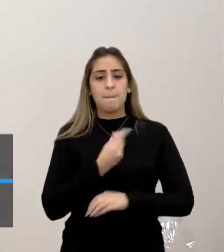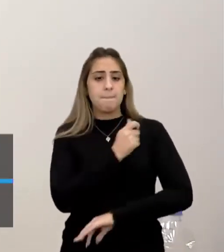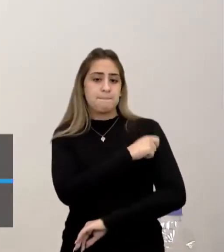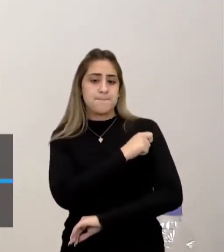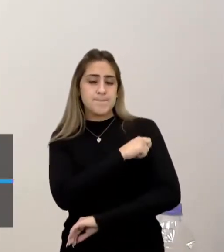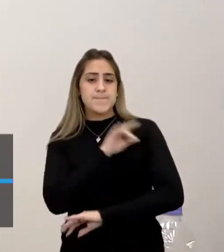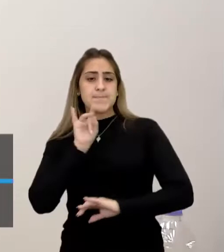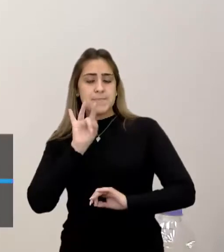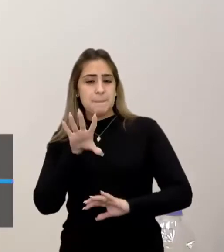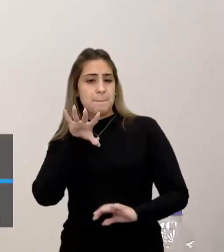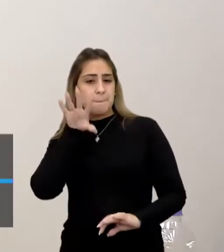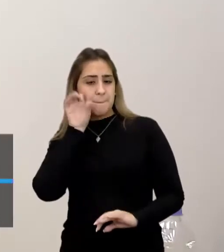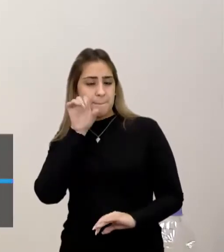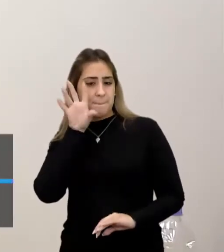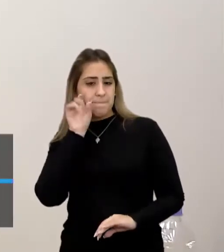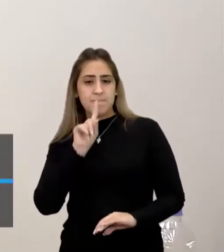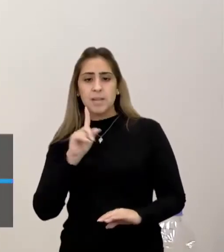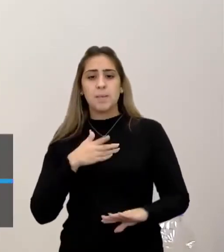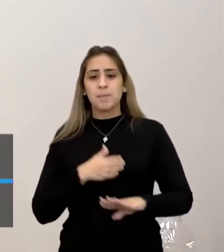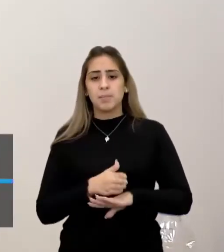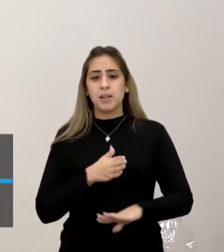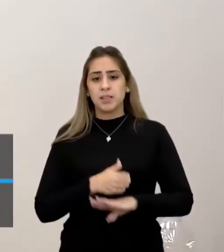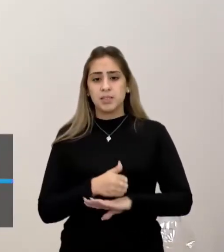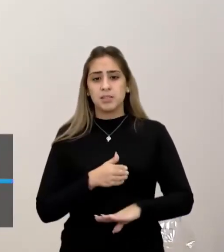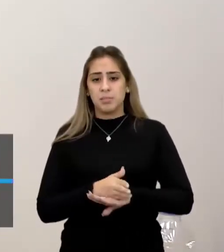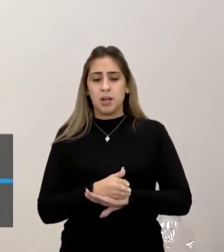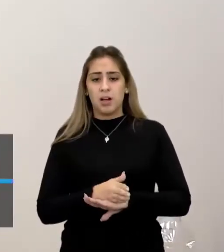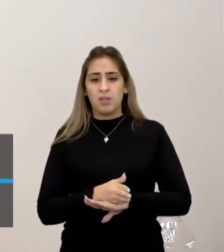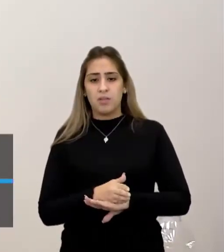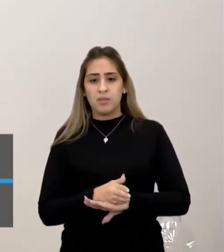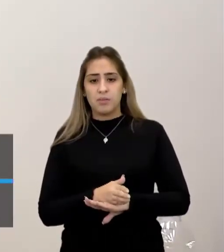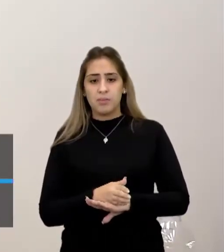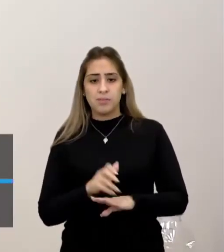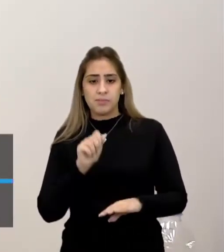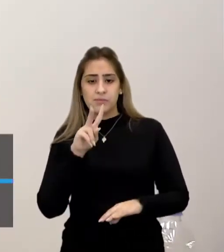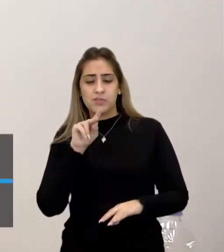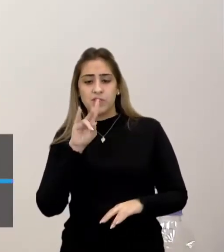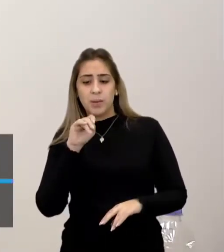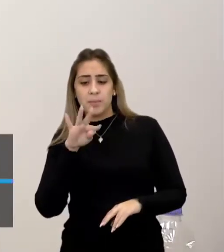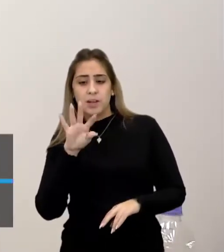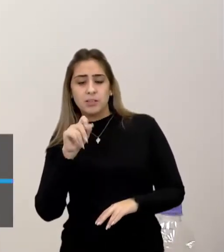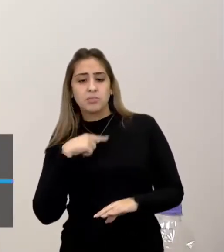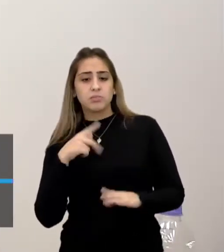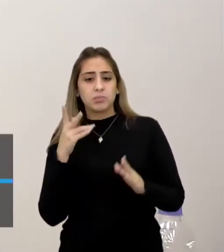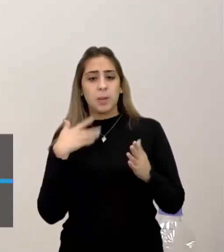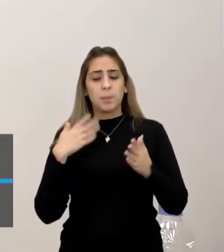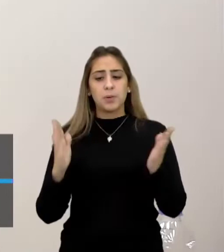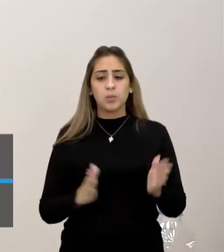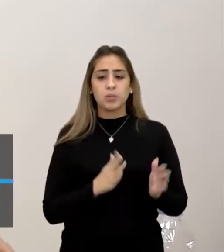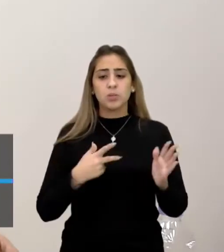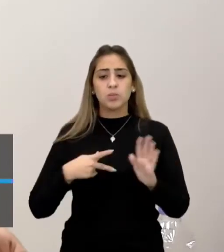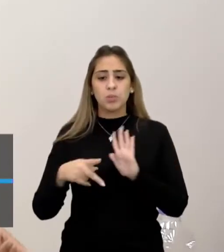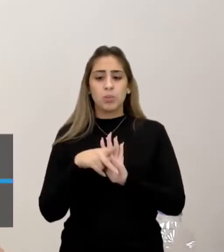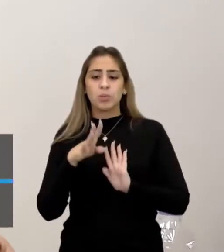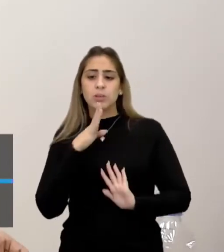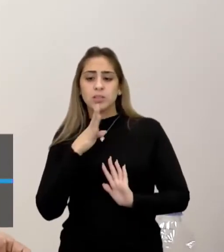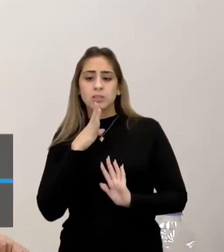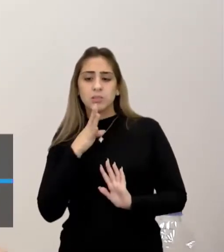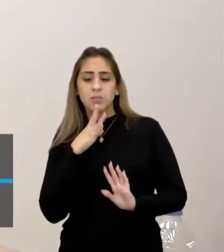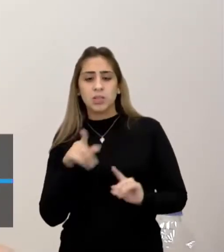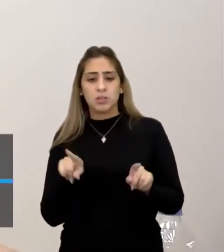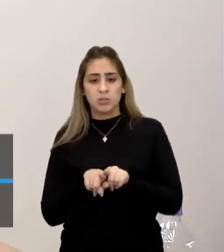alunos só escutavam e não participavam ativamente da produção do próprio conhecimento. O que mais que